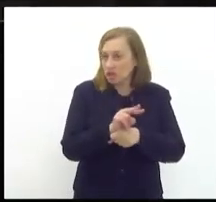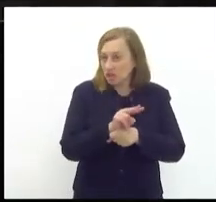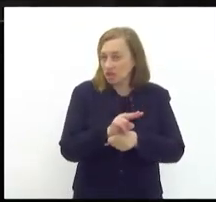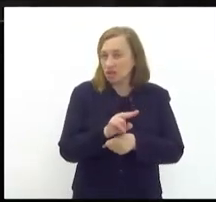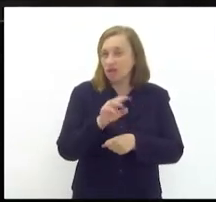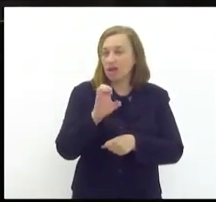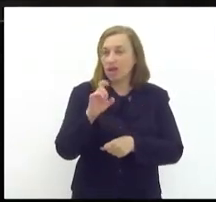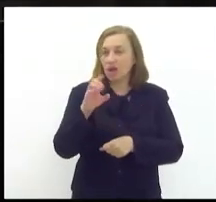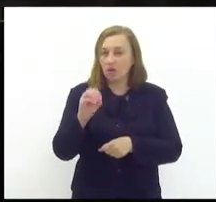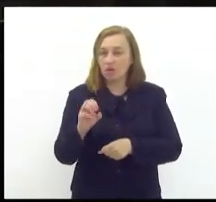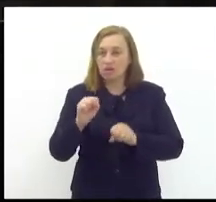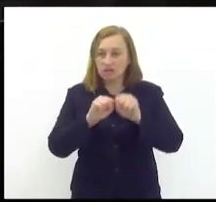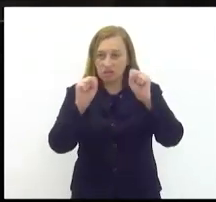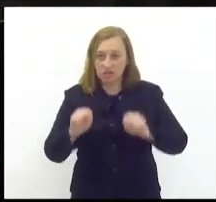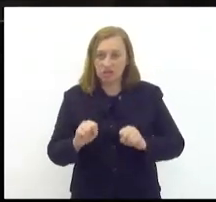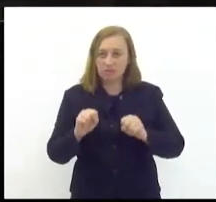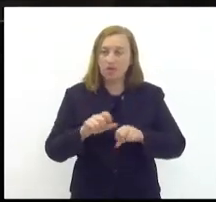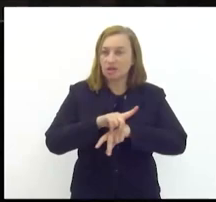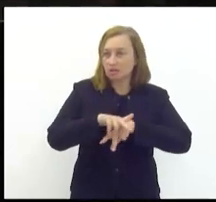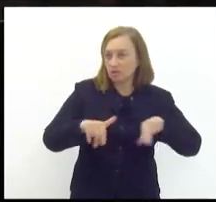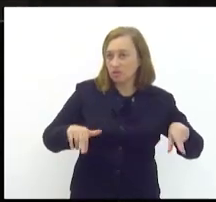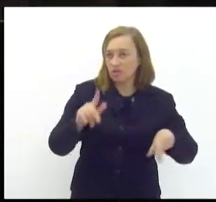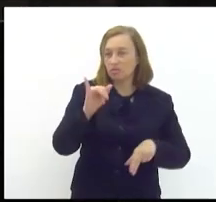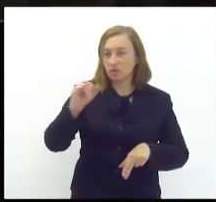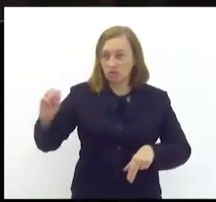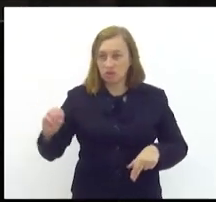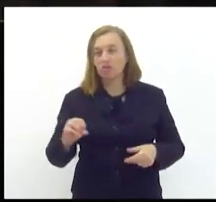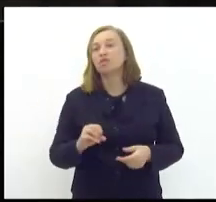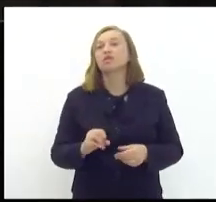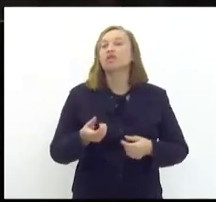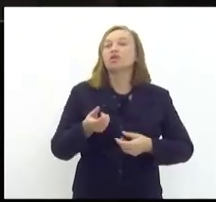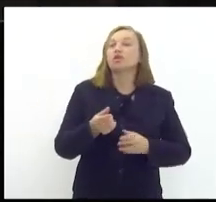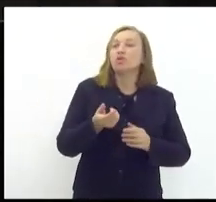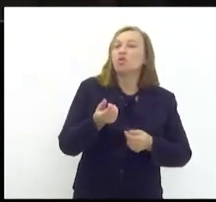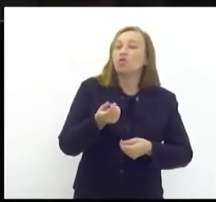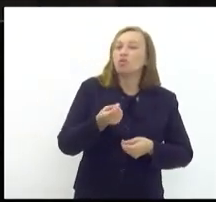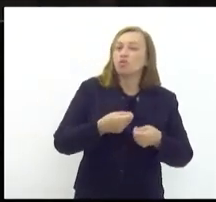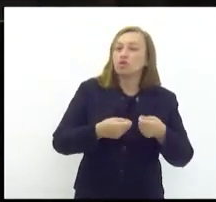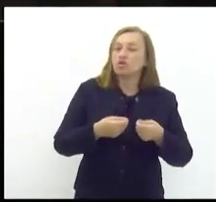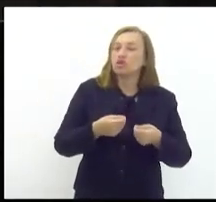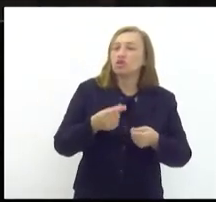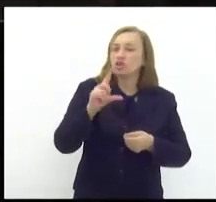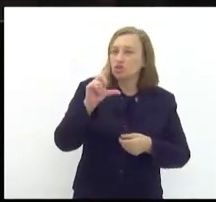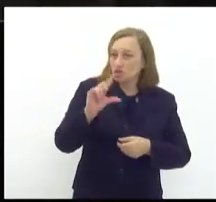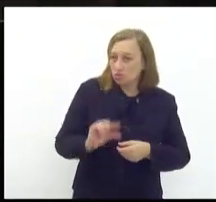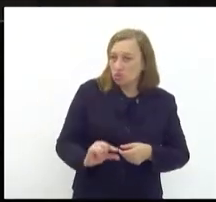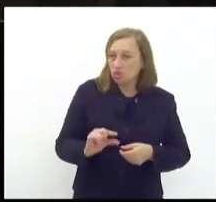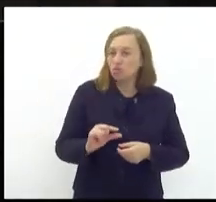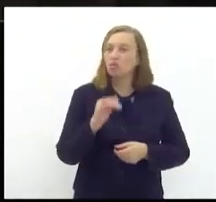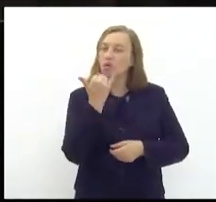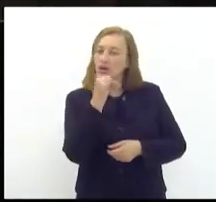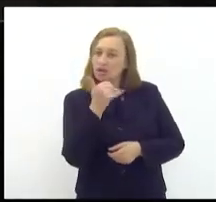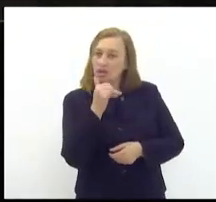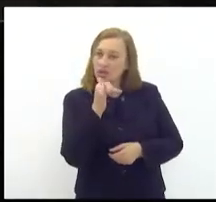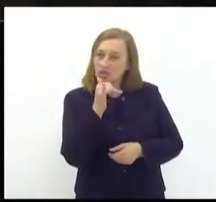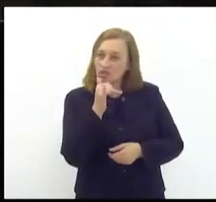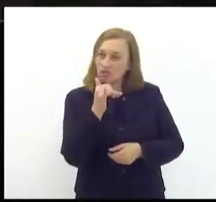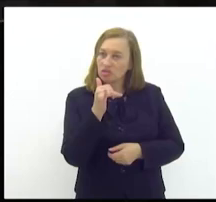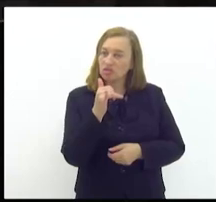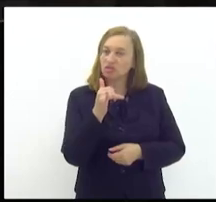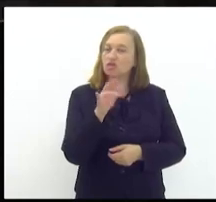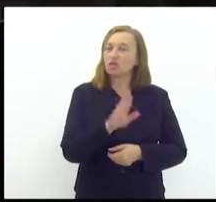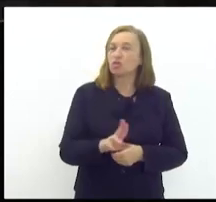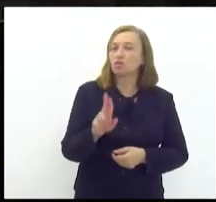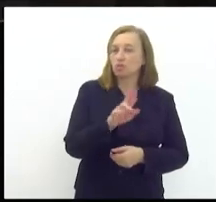ecossistema e a biodiversidade reduzem o consumo de energia materiais e água através de estratégias de